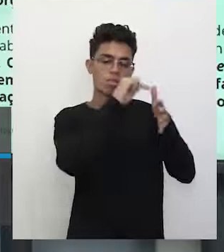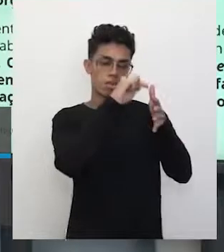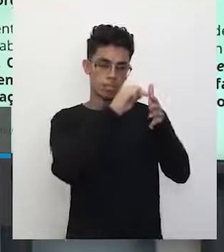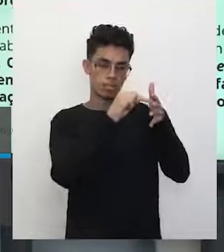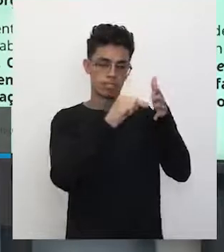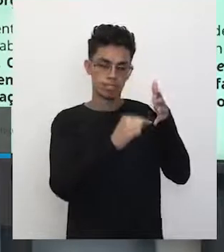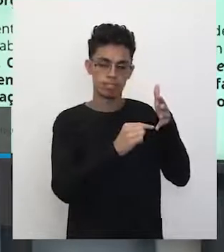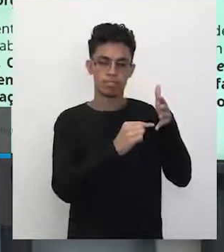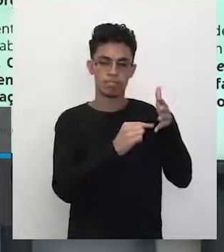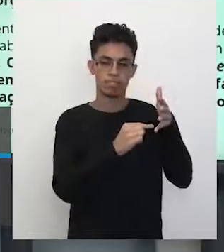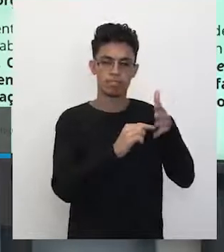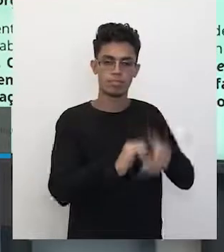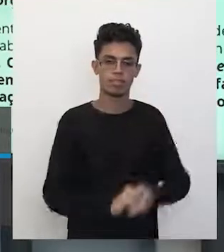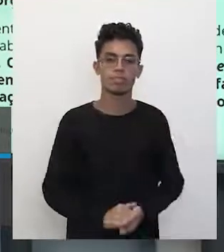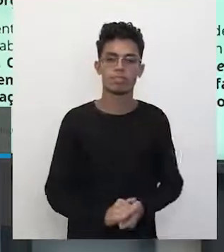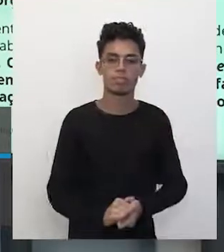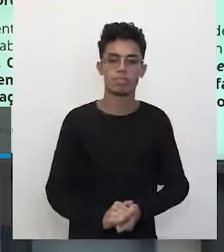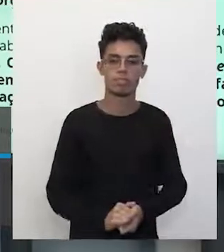que é